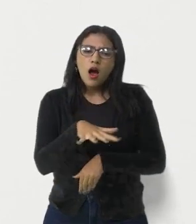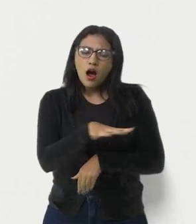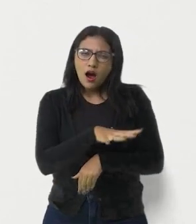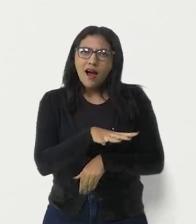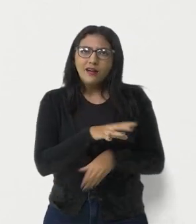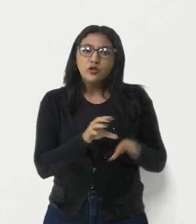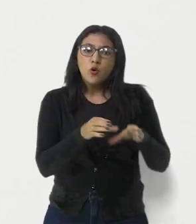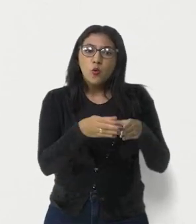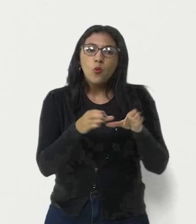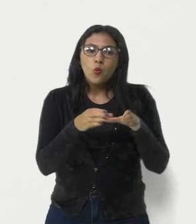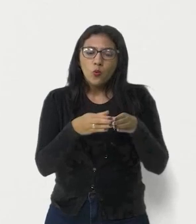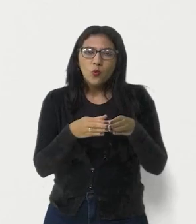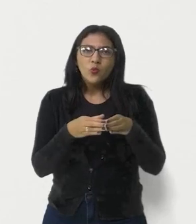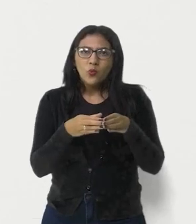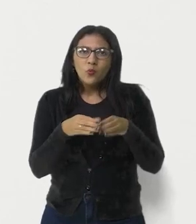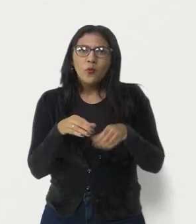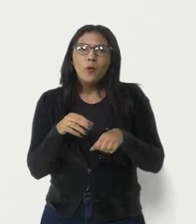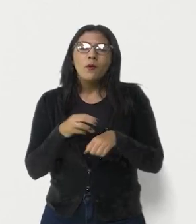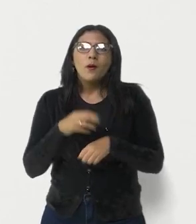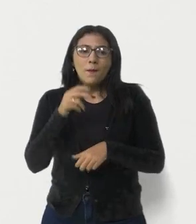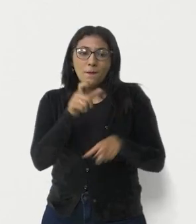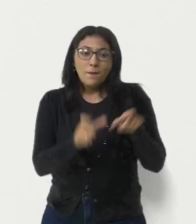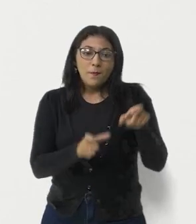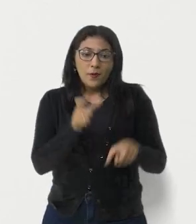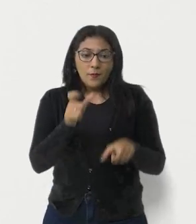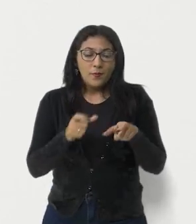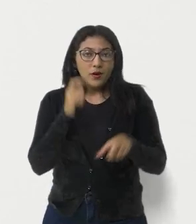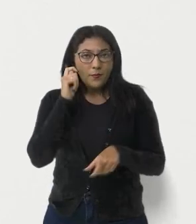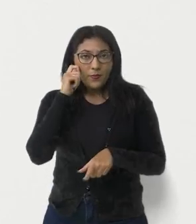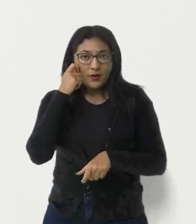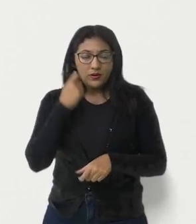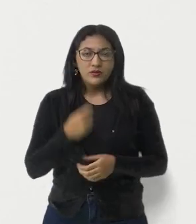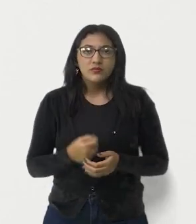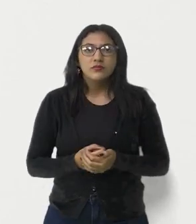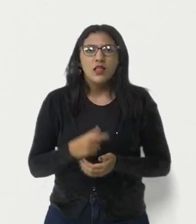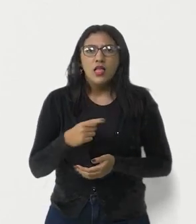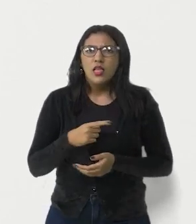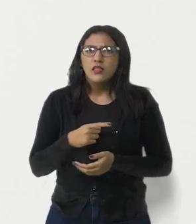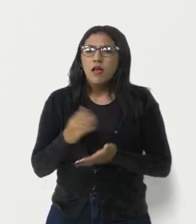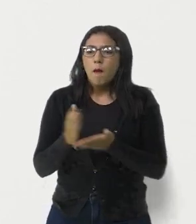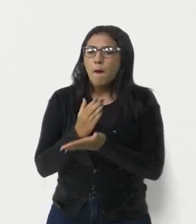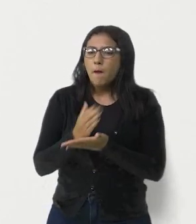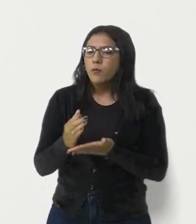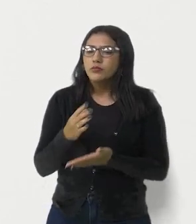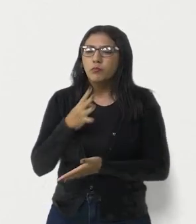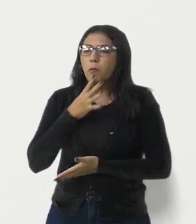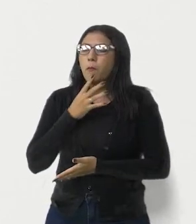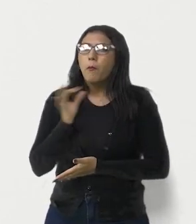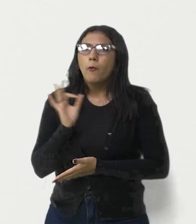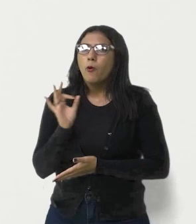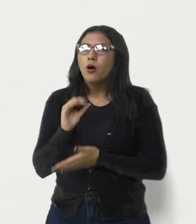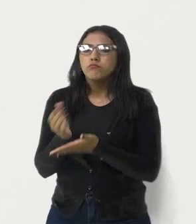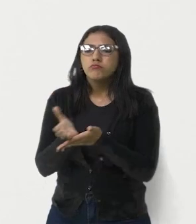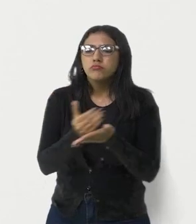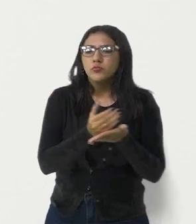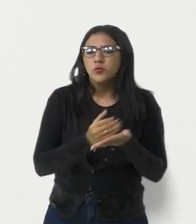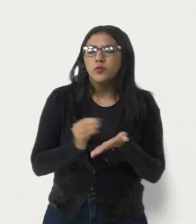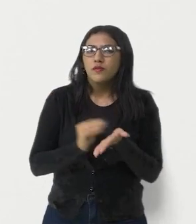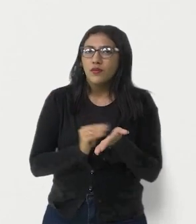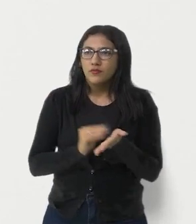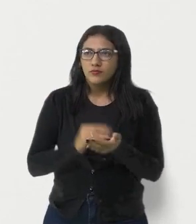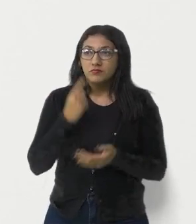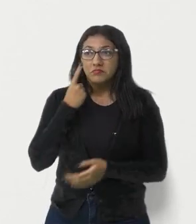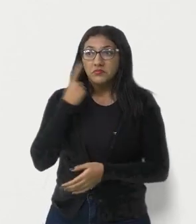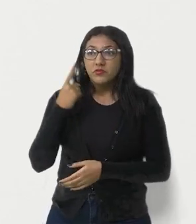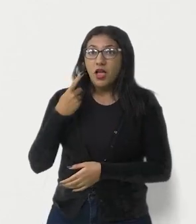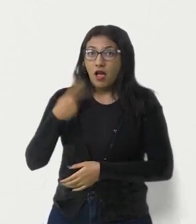território comunidades quilombolas tituladas, porque existem muitas que não são reconhecidas. Então, a gente tem aqui no estado